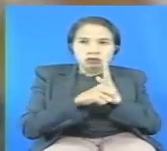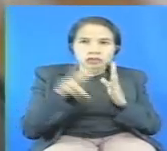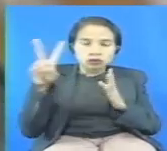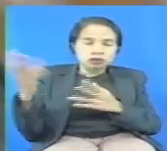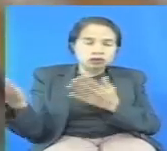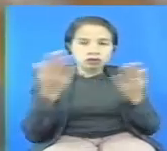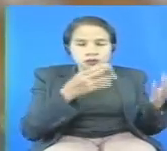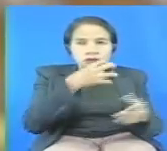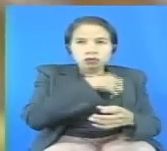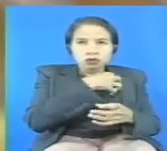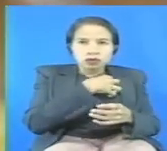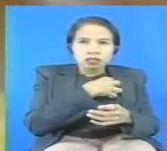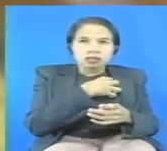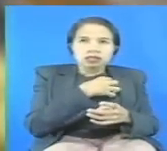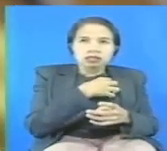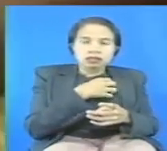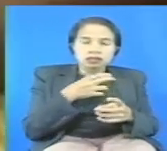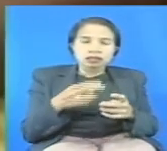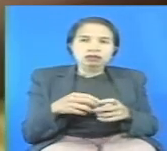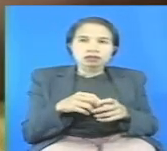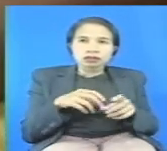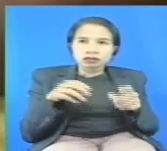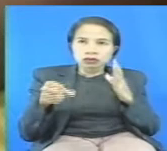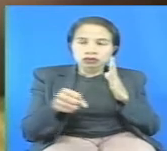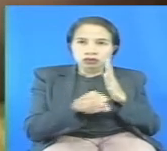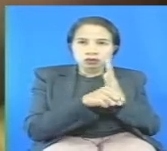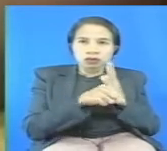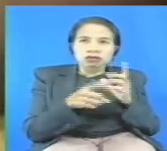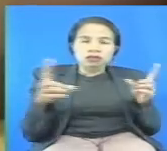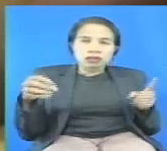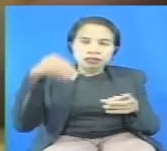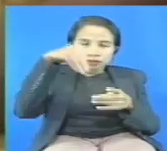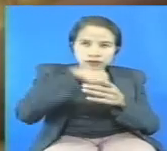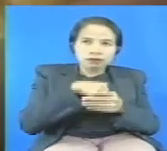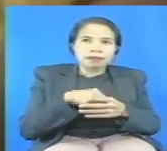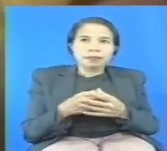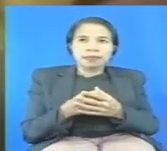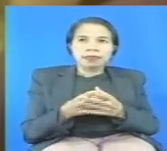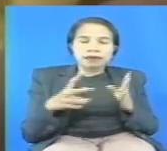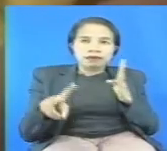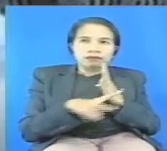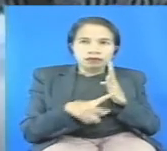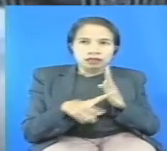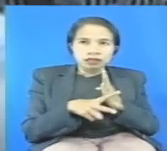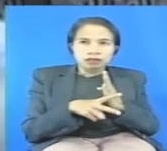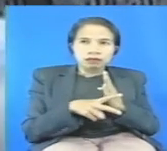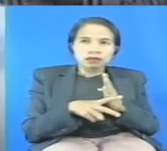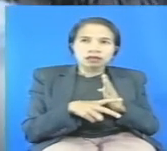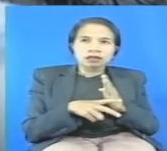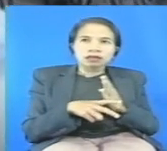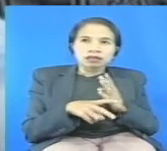polícia, onde descobre ready nebe suspeito se envolve ba. Vítima Antonino